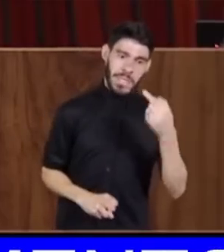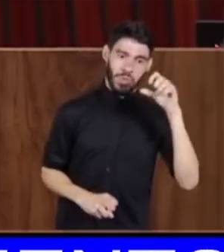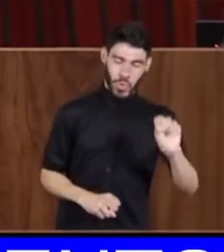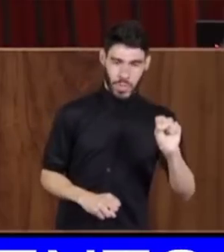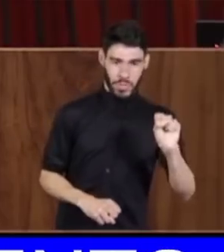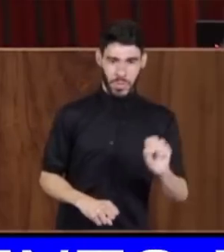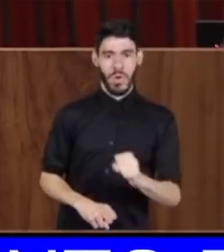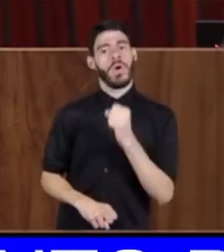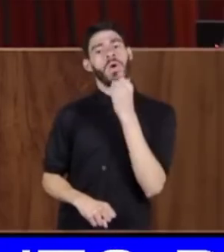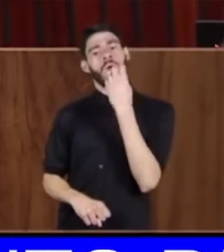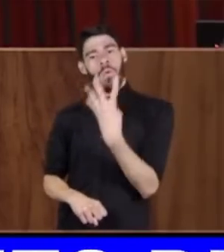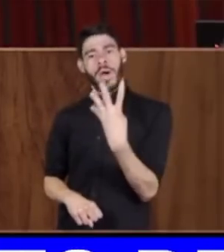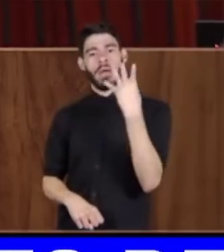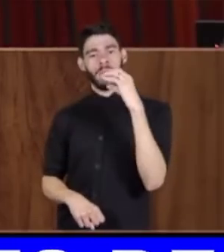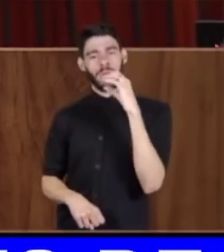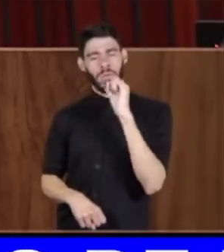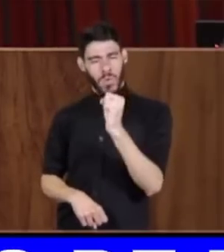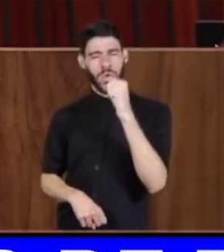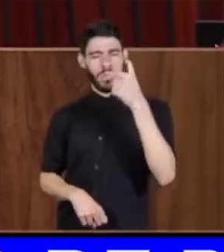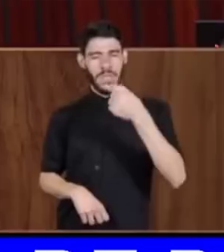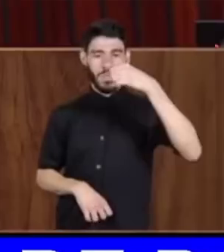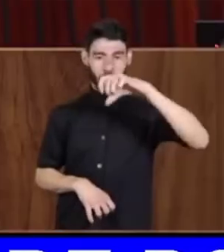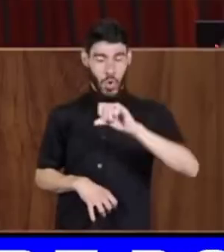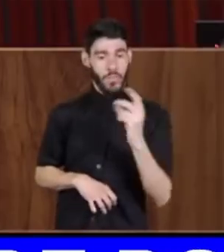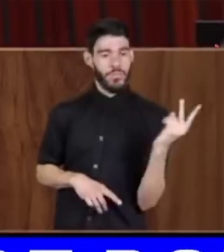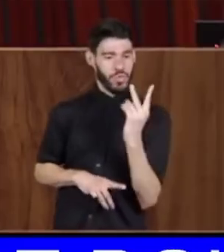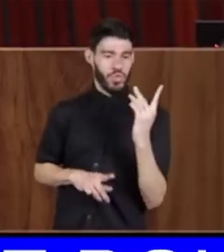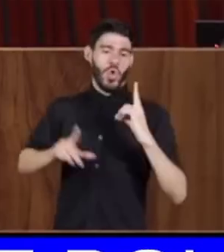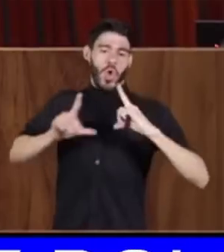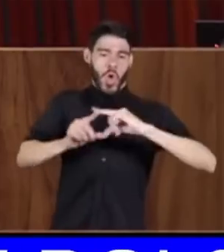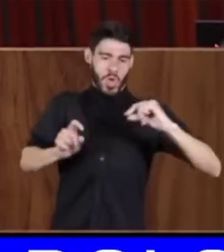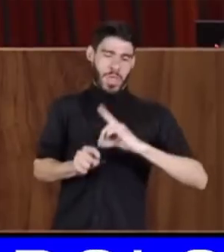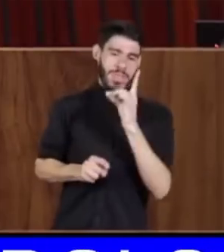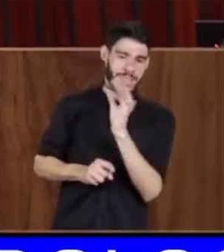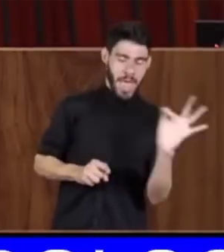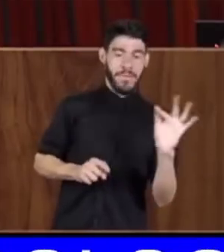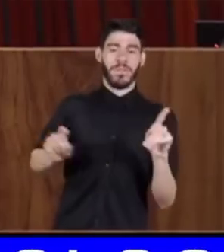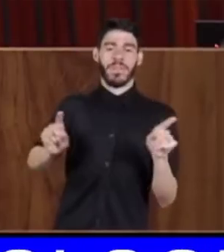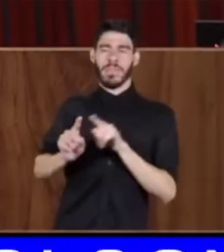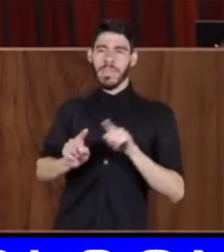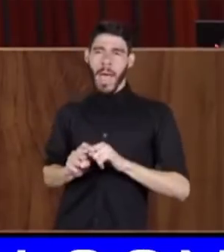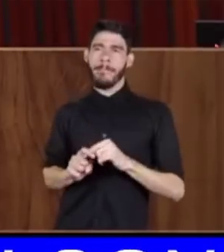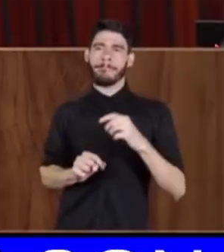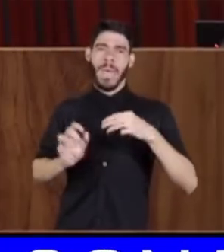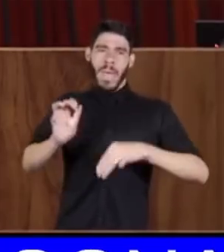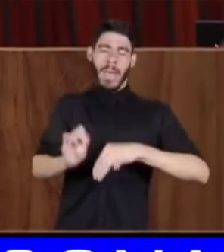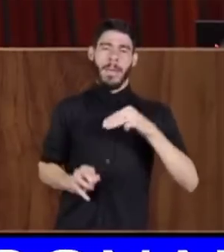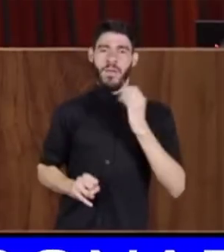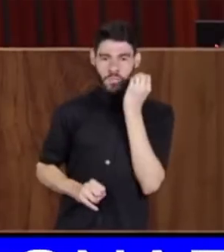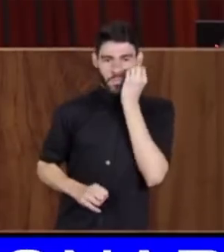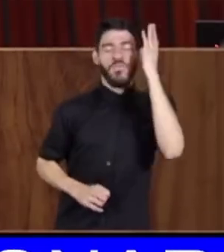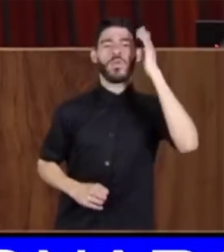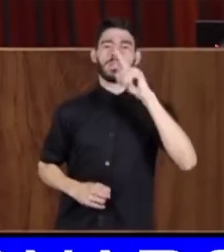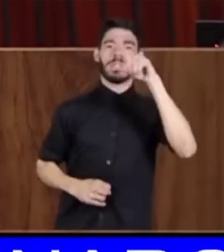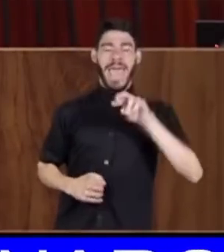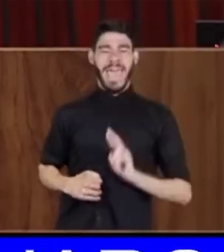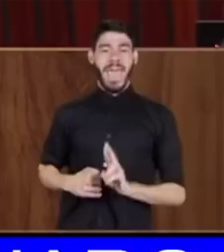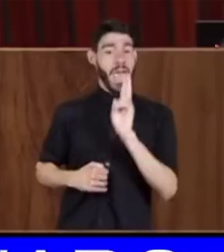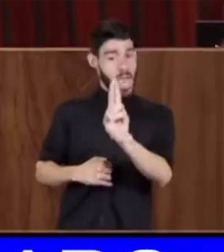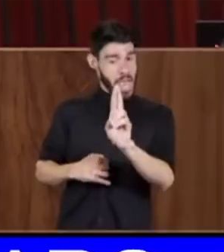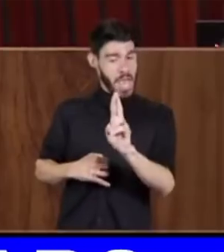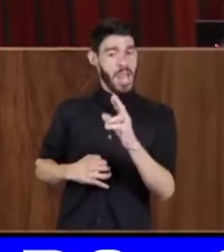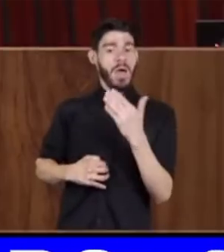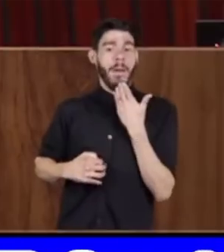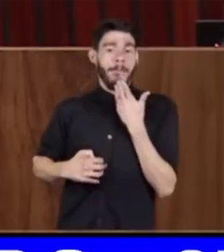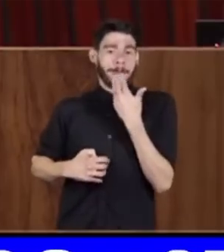4878 e 4879, ambos do DF, e ao ministro Luiz Fux, na condição de relator da